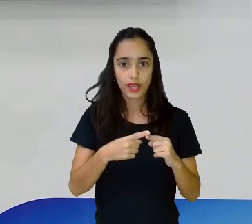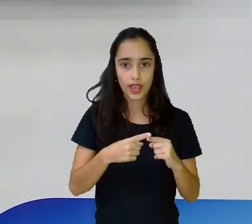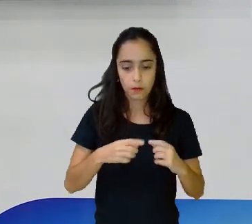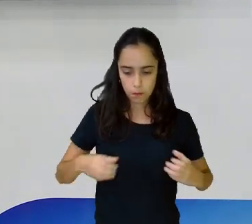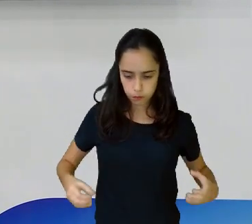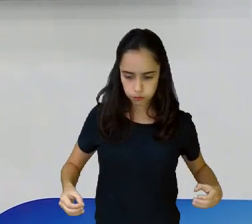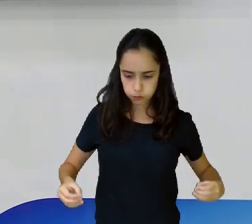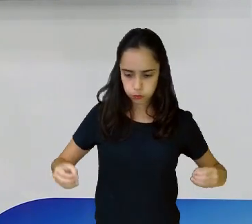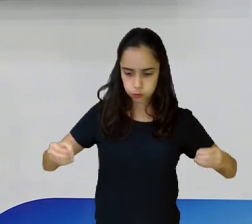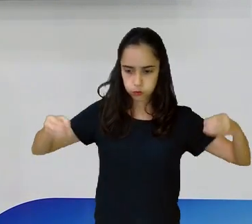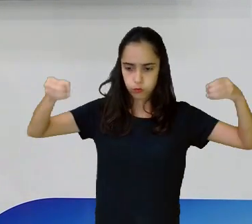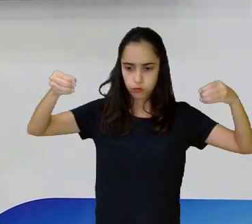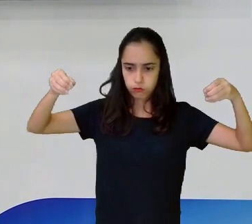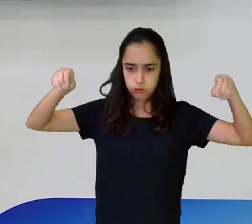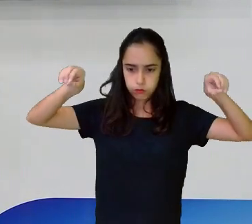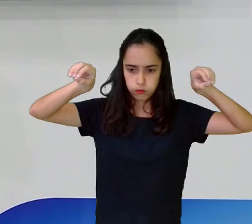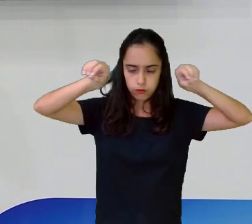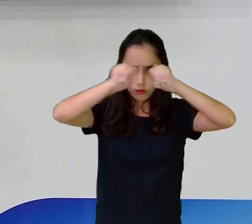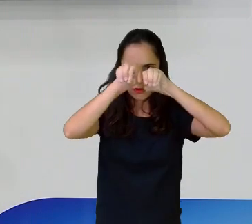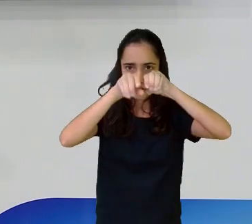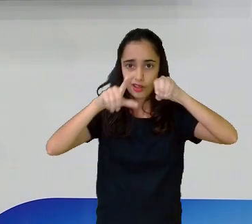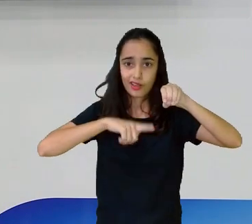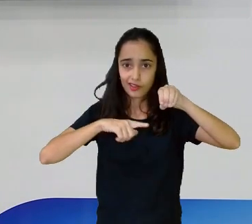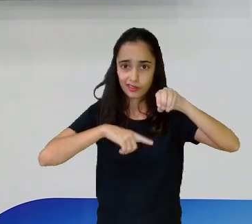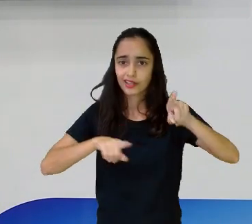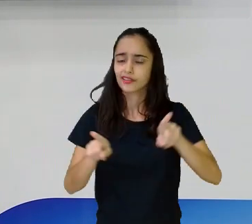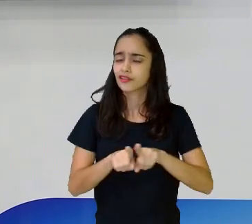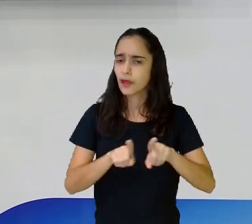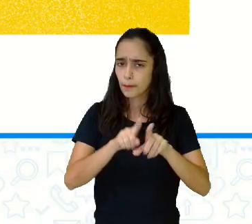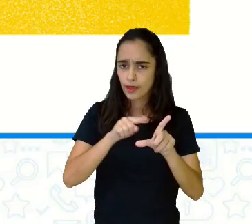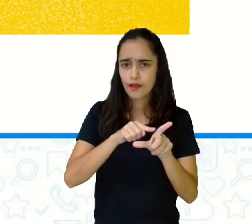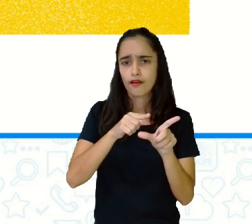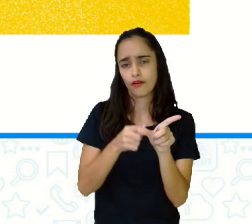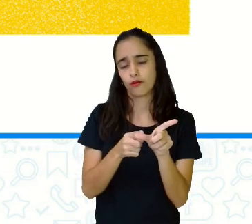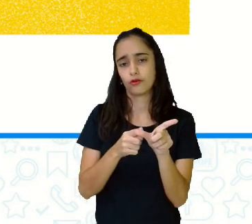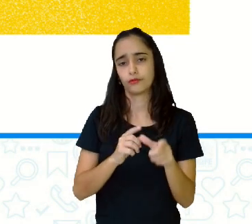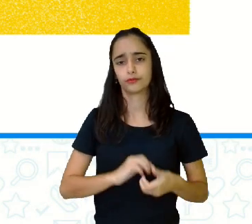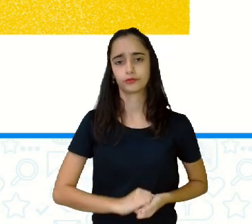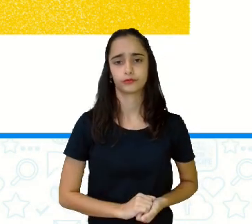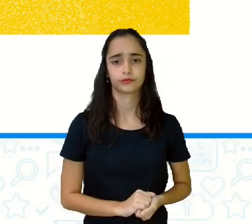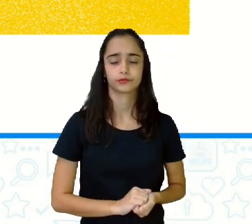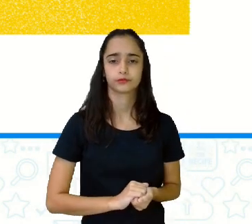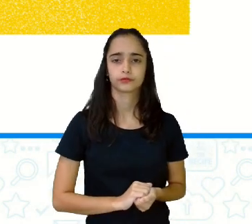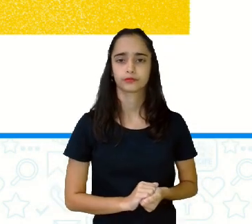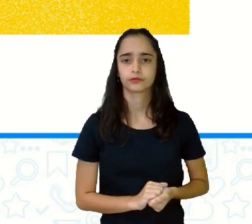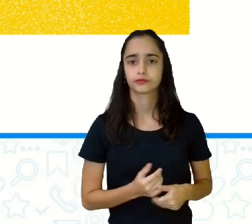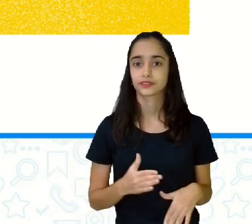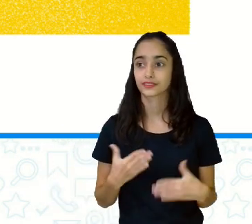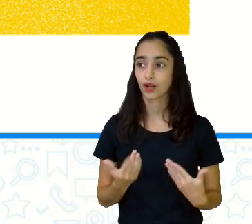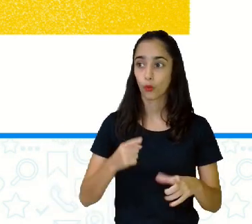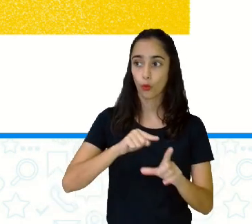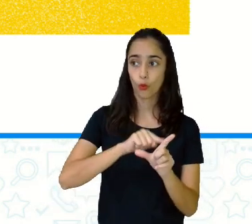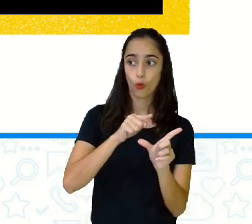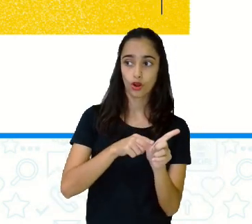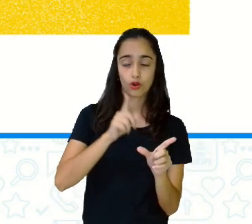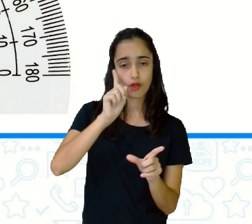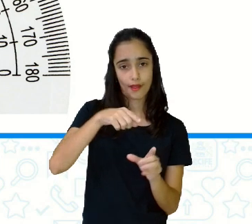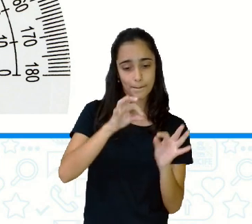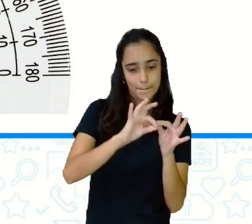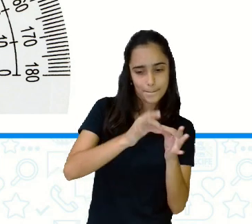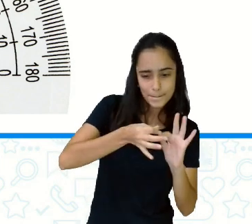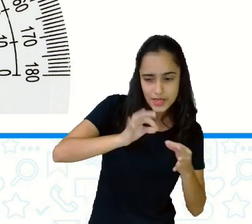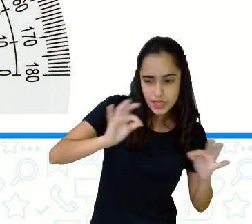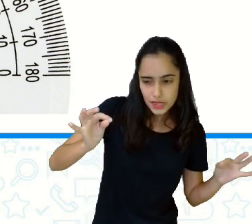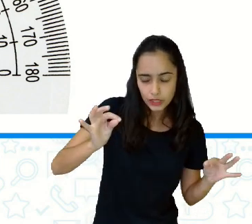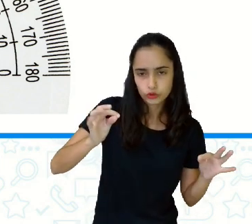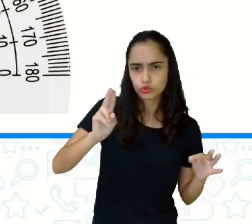90 graus, tá? É um ângulo reto, beleza? O ângulo, ele é medido em graus,